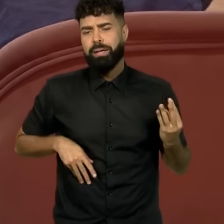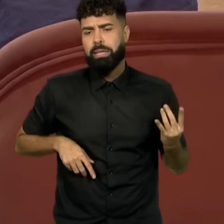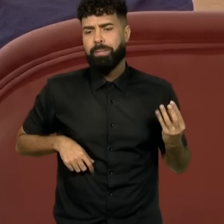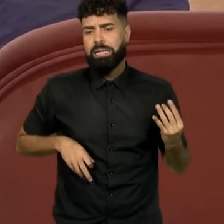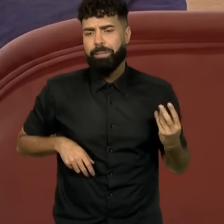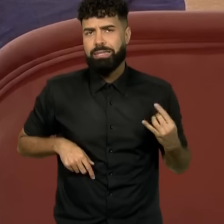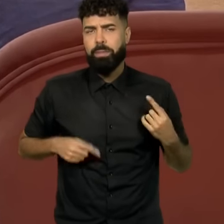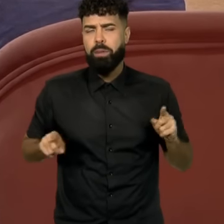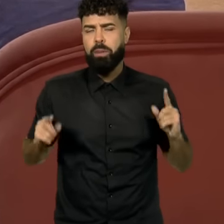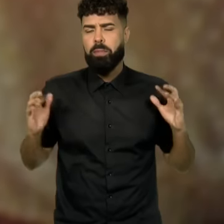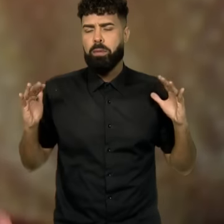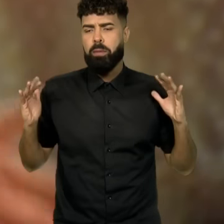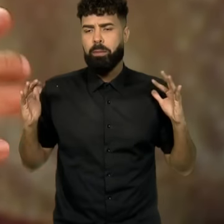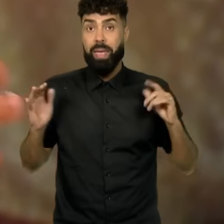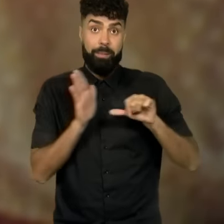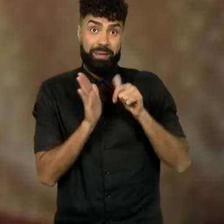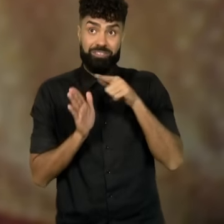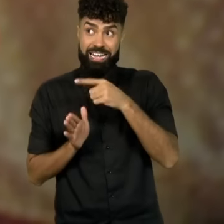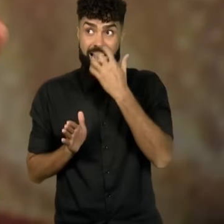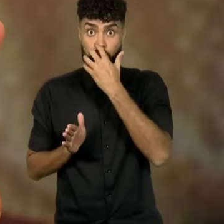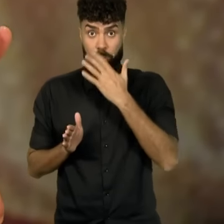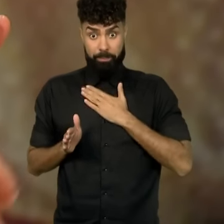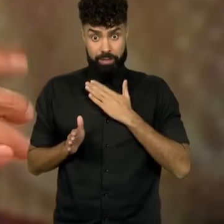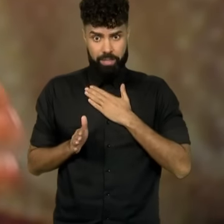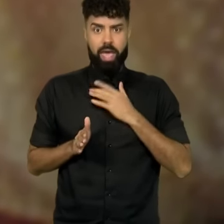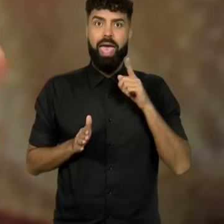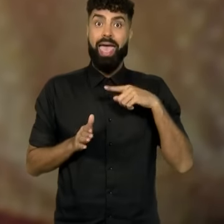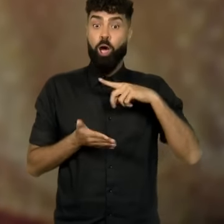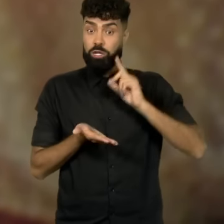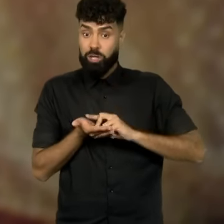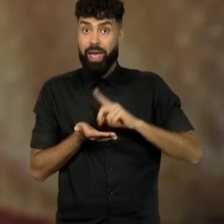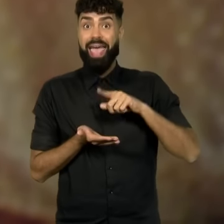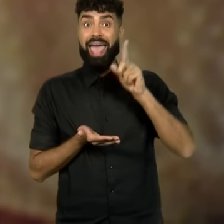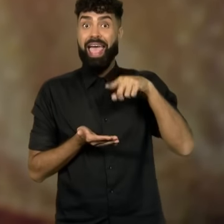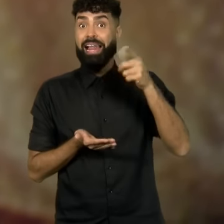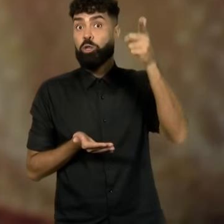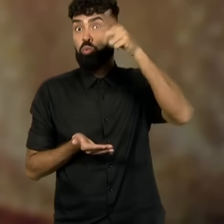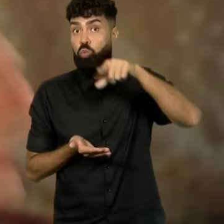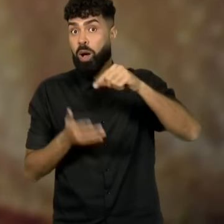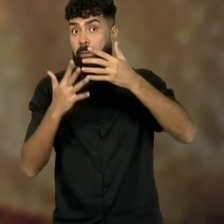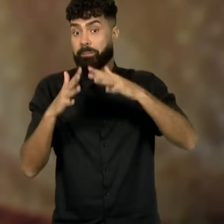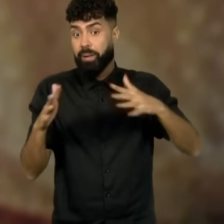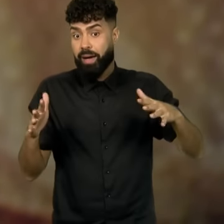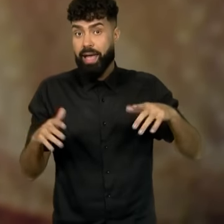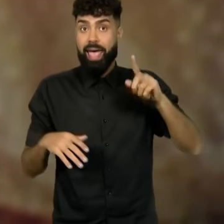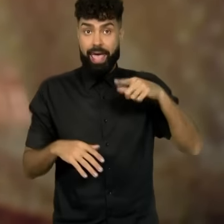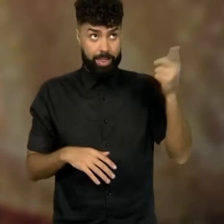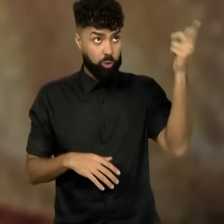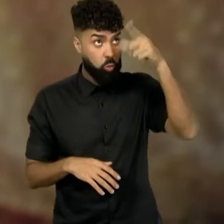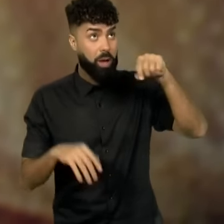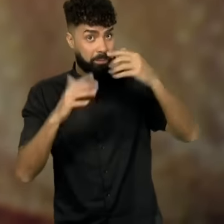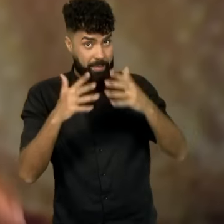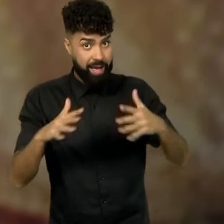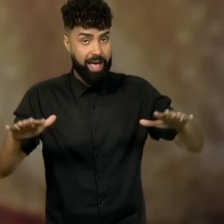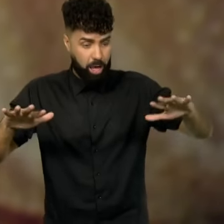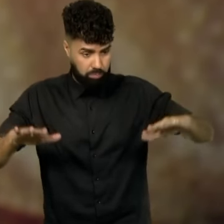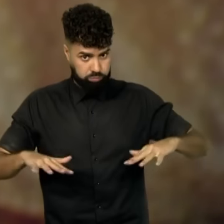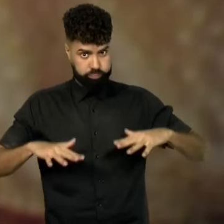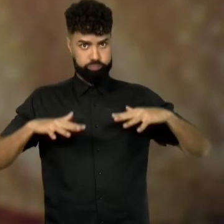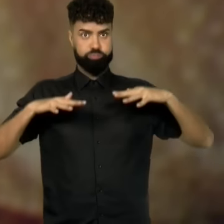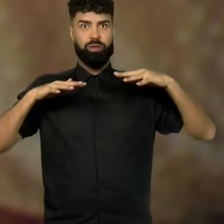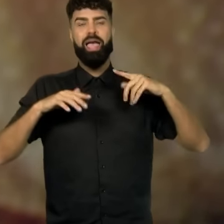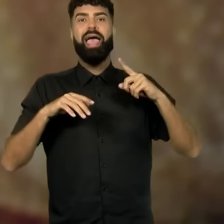na primeira vez que ele cantou para mim, a letra original era É Lua no Mar. É Lua no Mar, é maré cheia. Aí quando ele